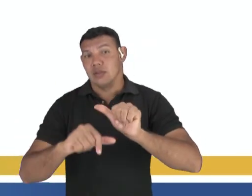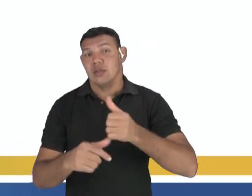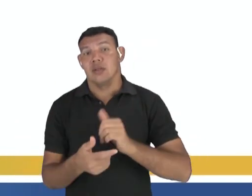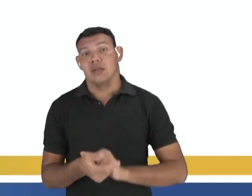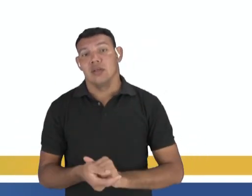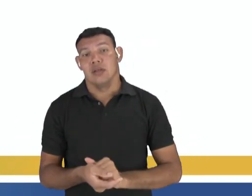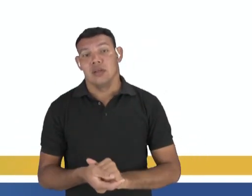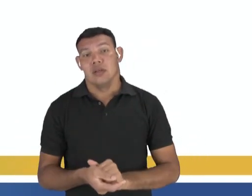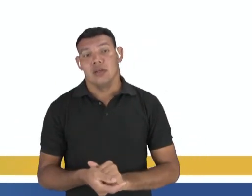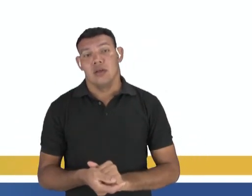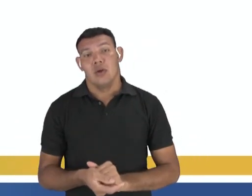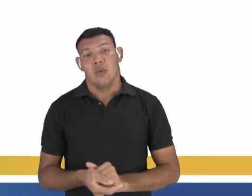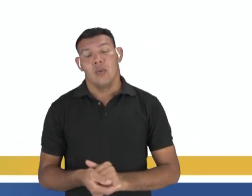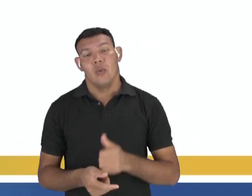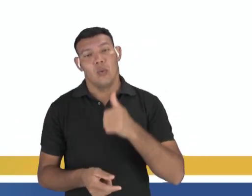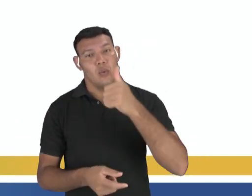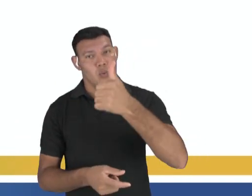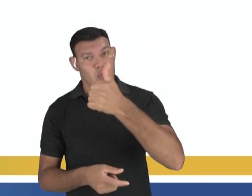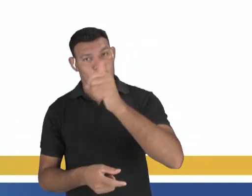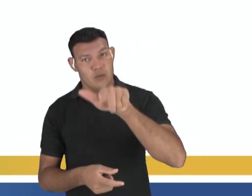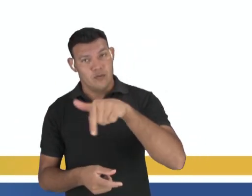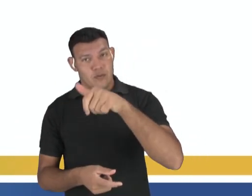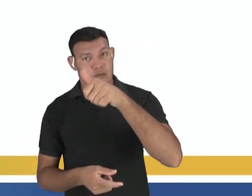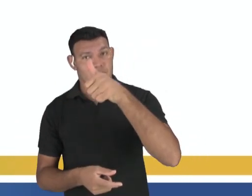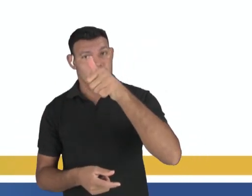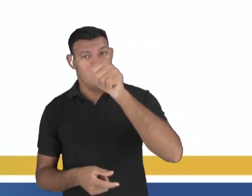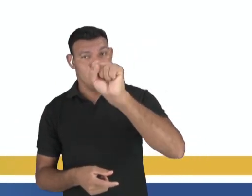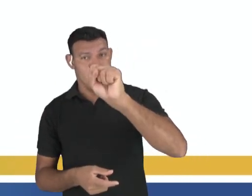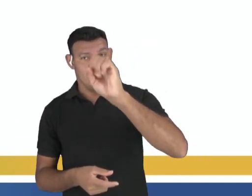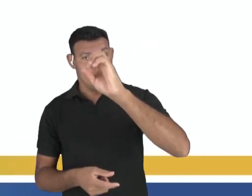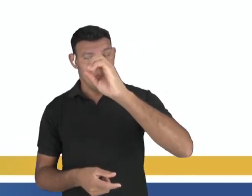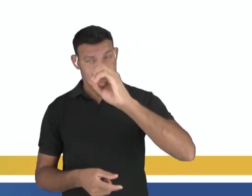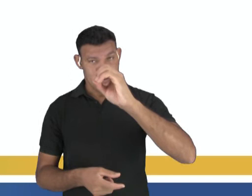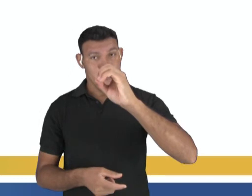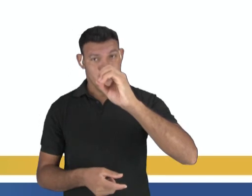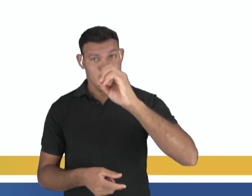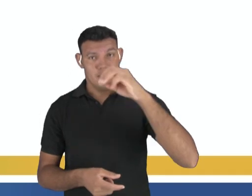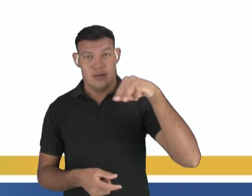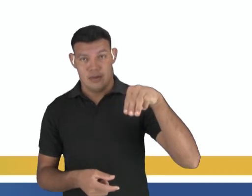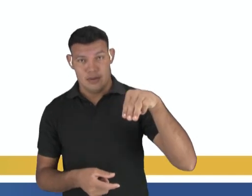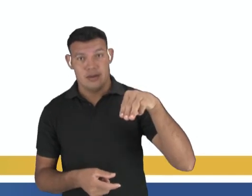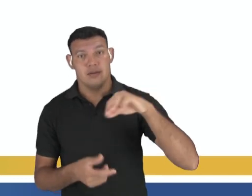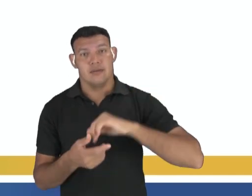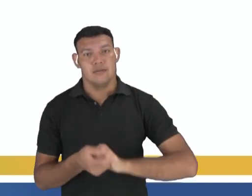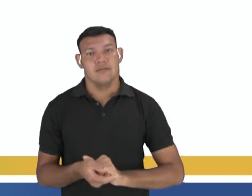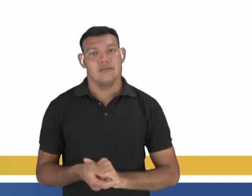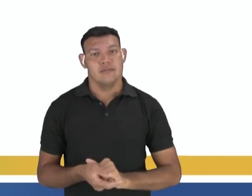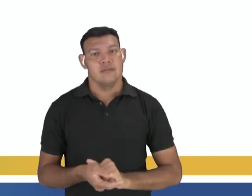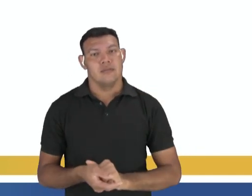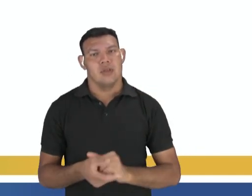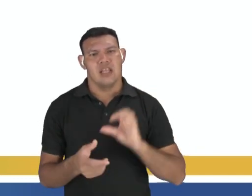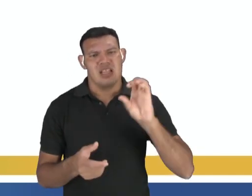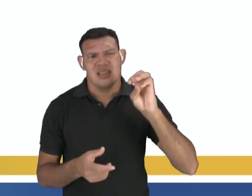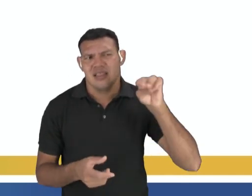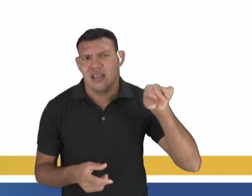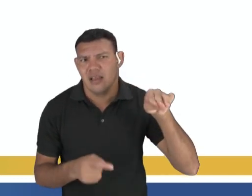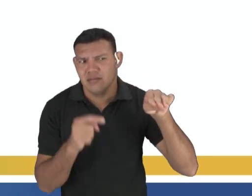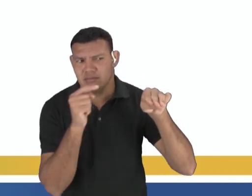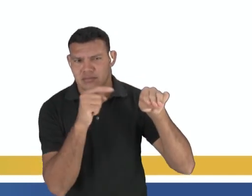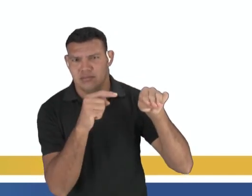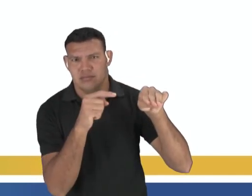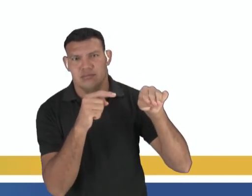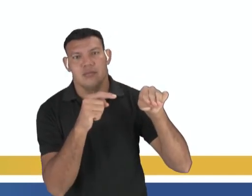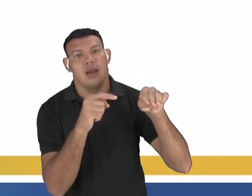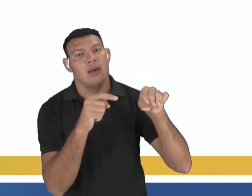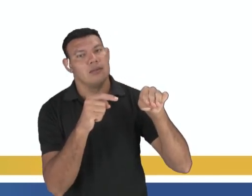converter 1,80 metros de altura para jarda, primeiro, repare que aí o valor da jarda foi dado em